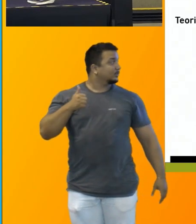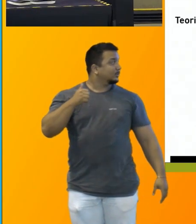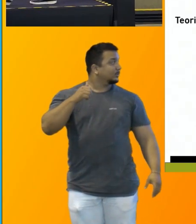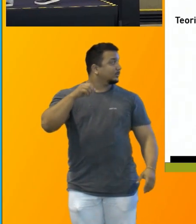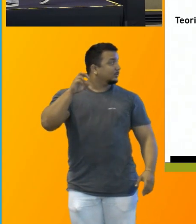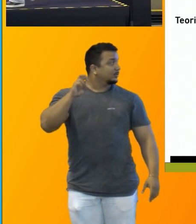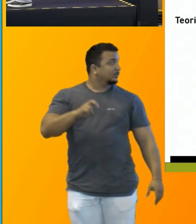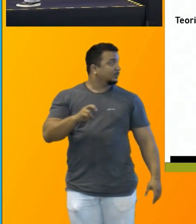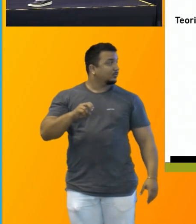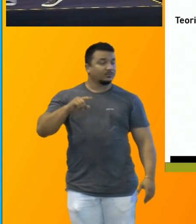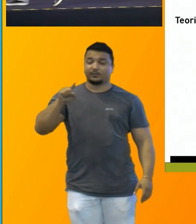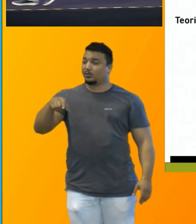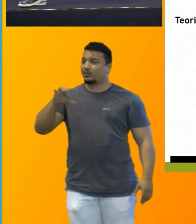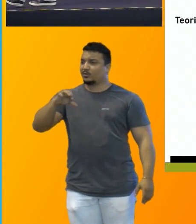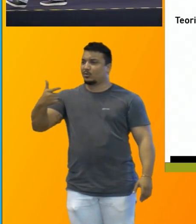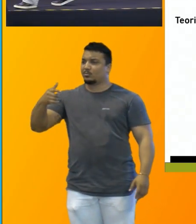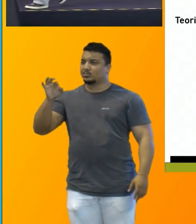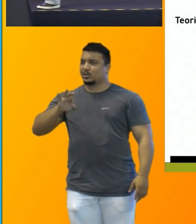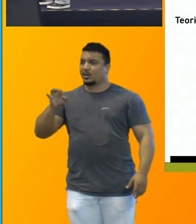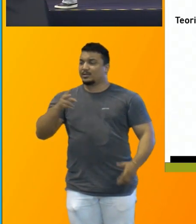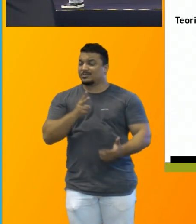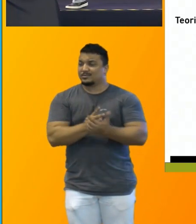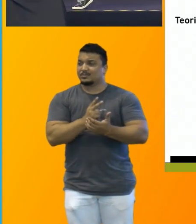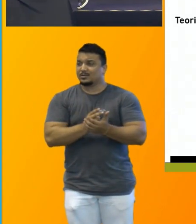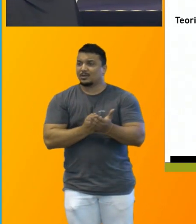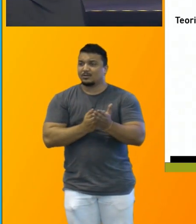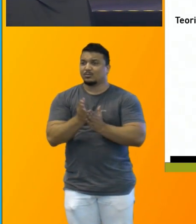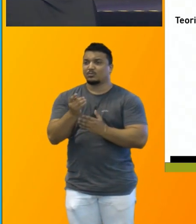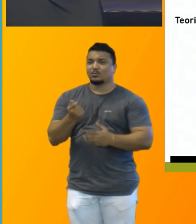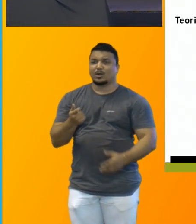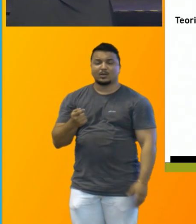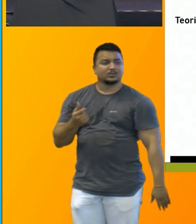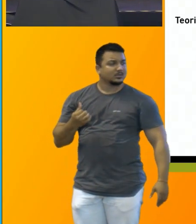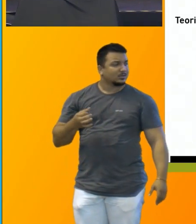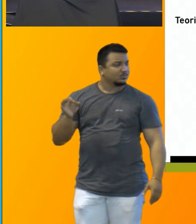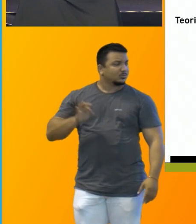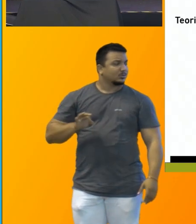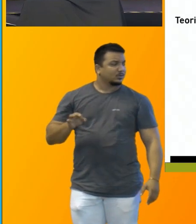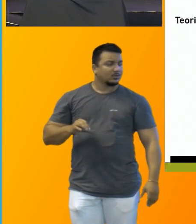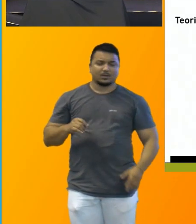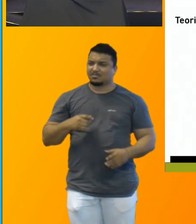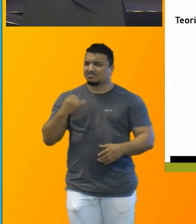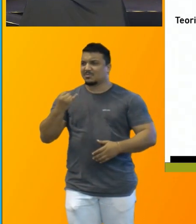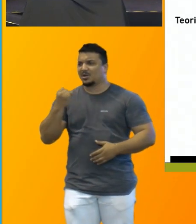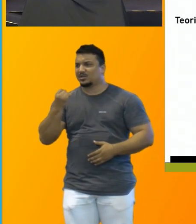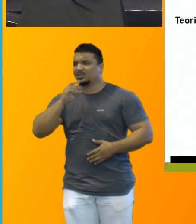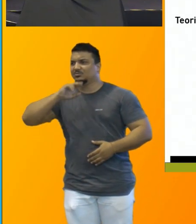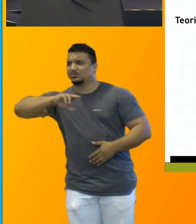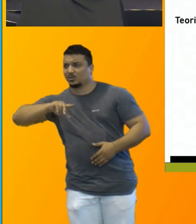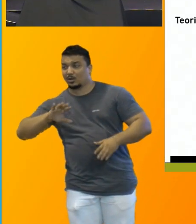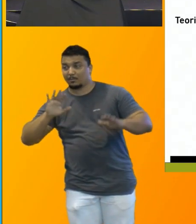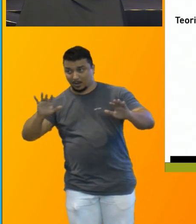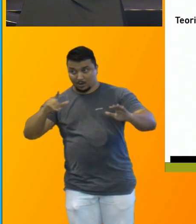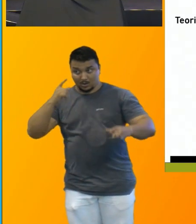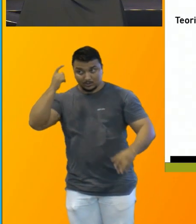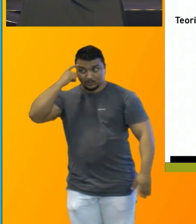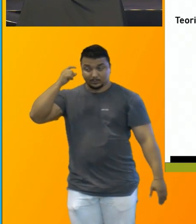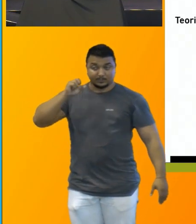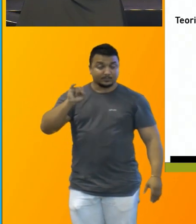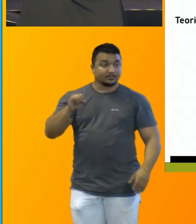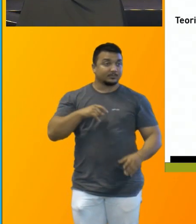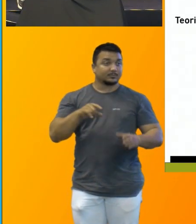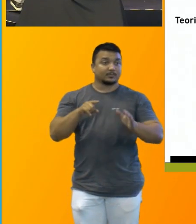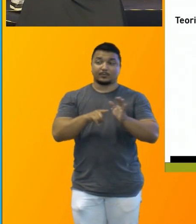5,92%. E alguém vai dizer, poxa, professor, mas quase 6% não é tão significativo. Bom, se você pegar das